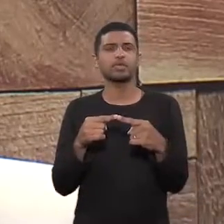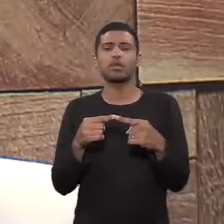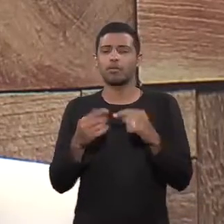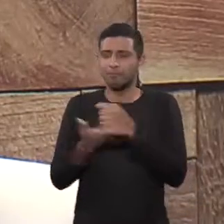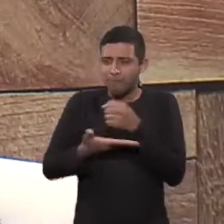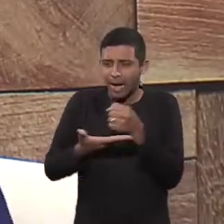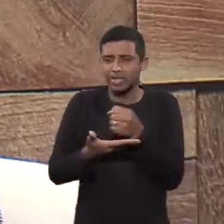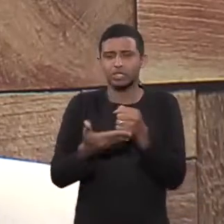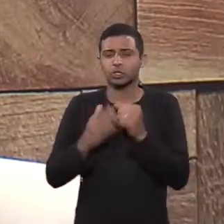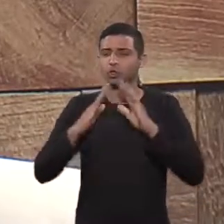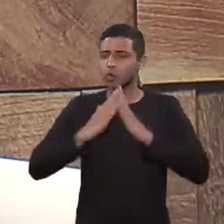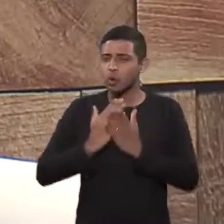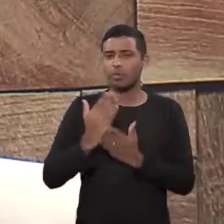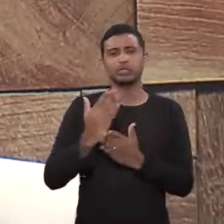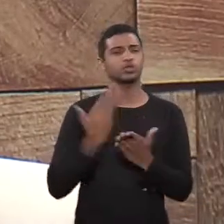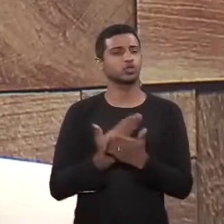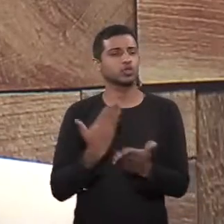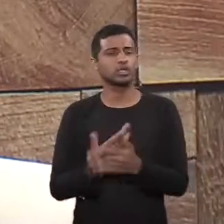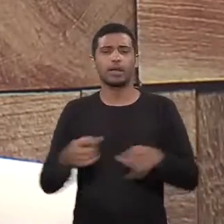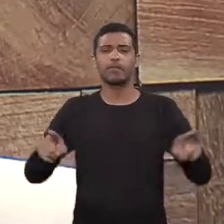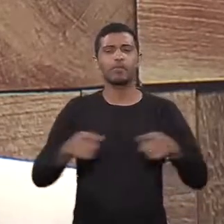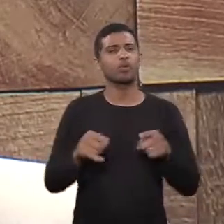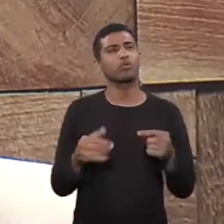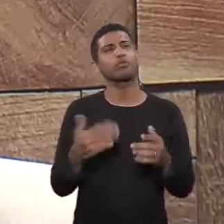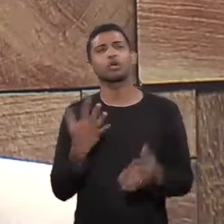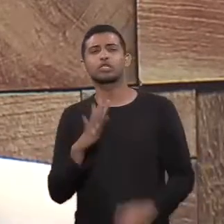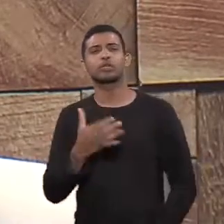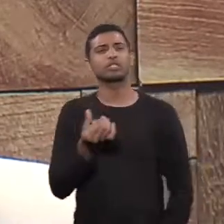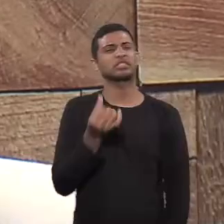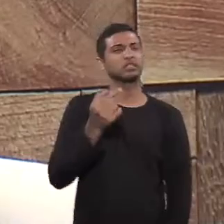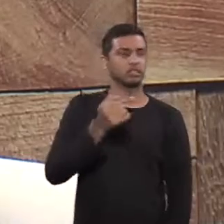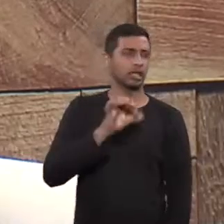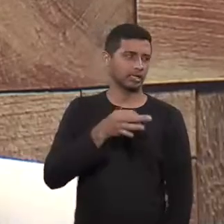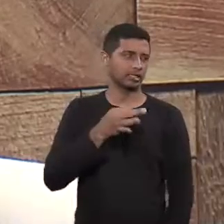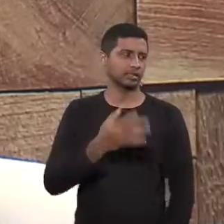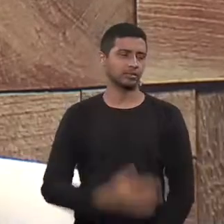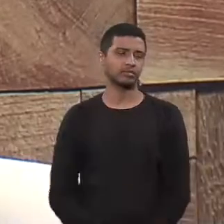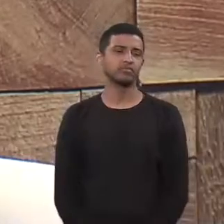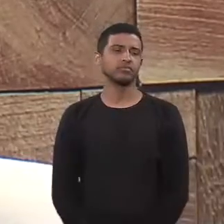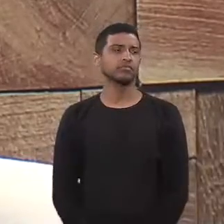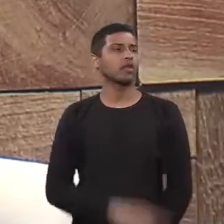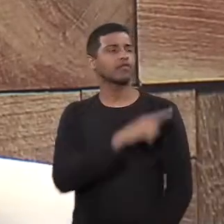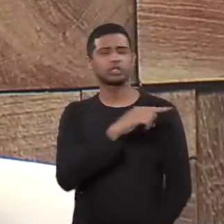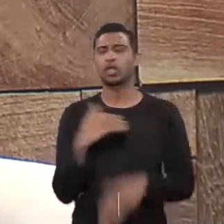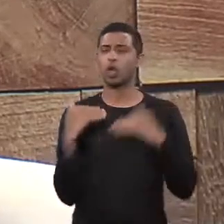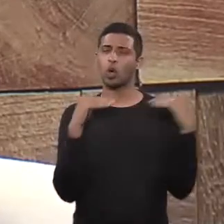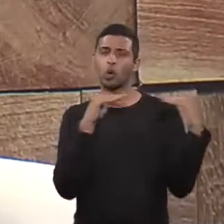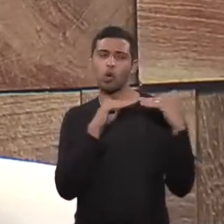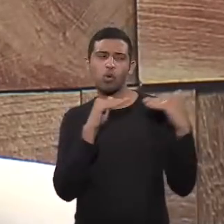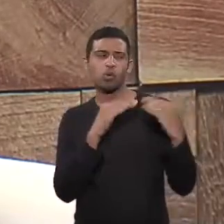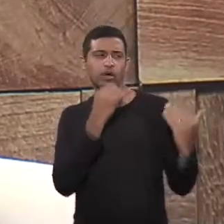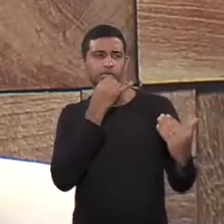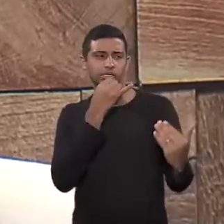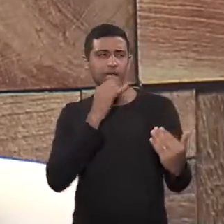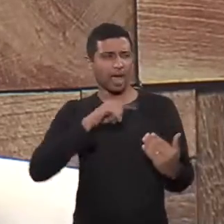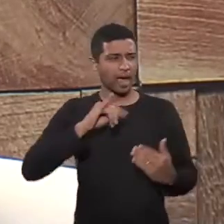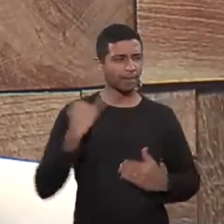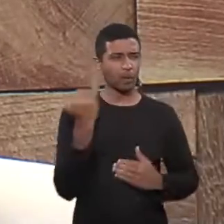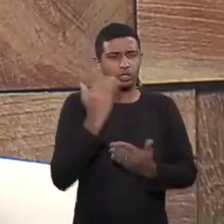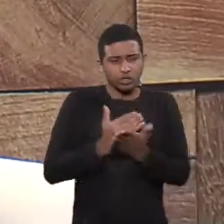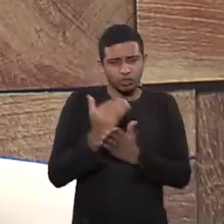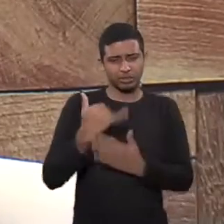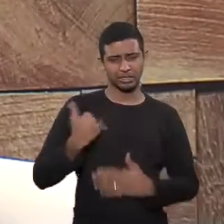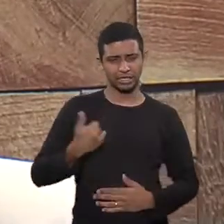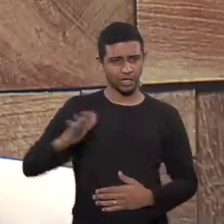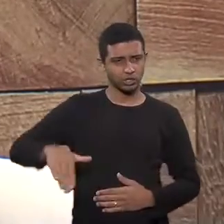uma idade básica para se começar a estudar música de forma geral, que é lá pelos 6, 7, né? Nessa fase aí da vida. Você concorda que é